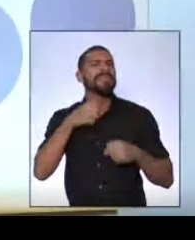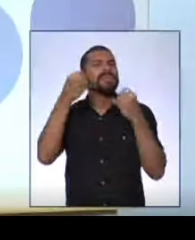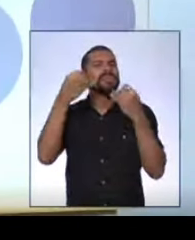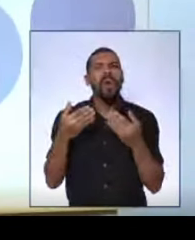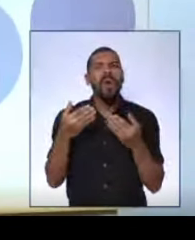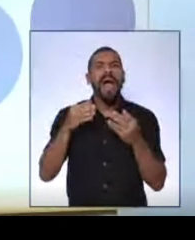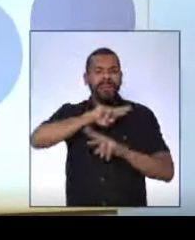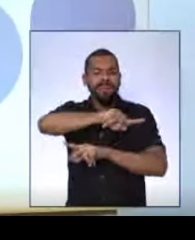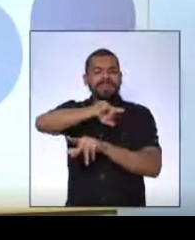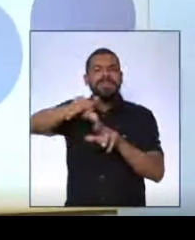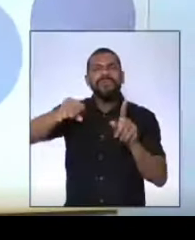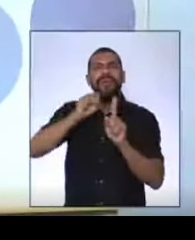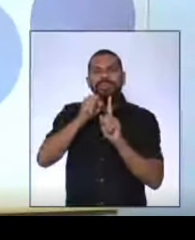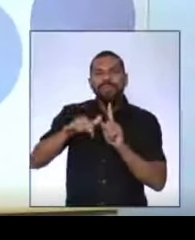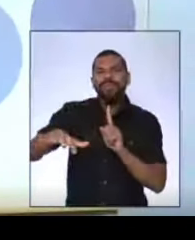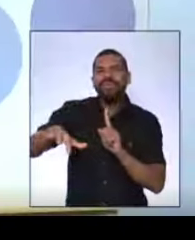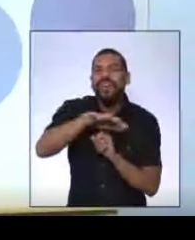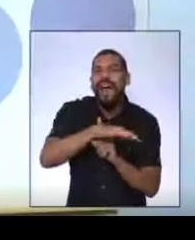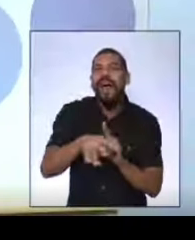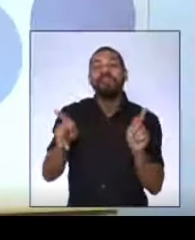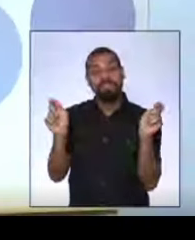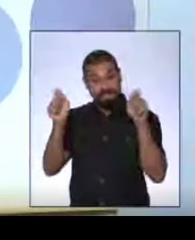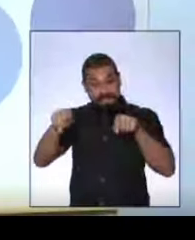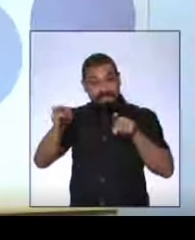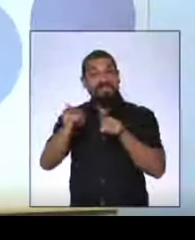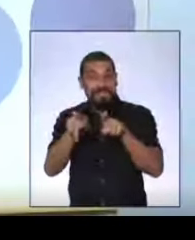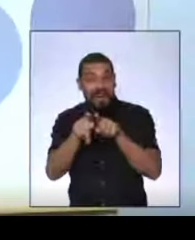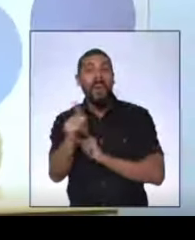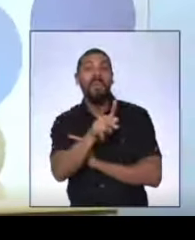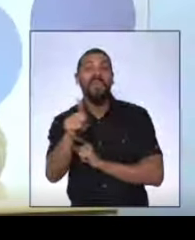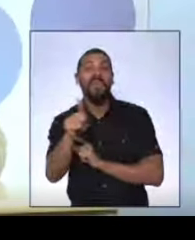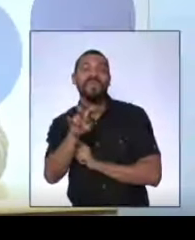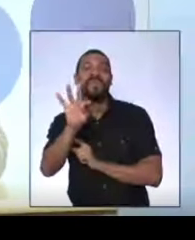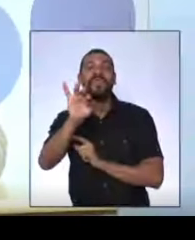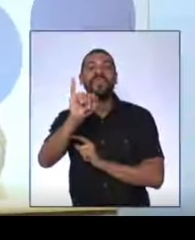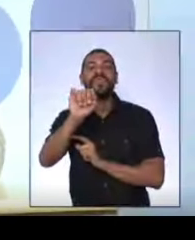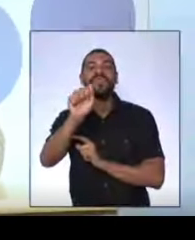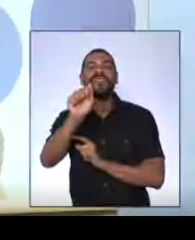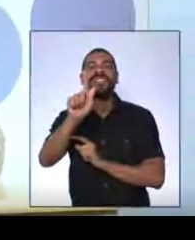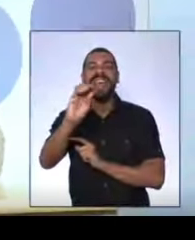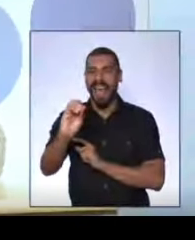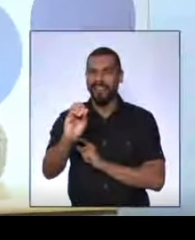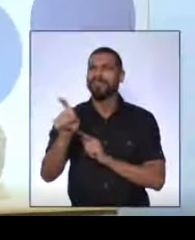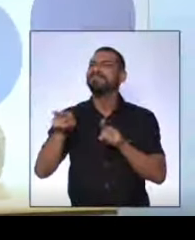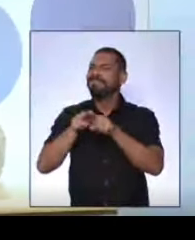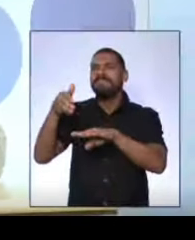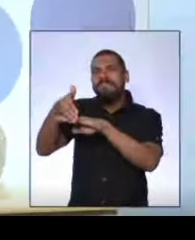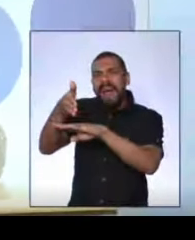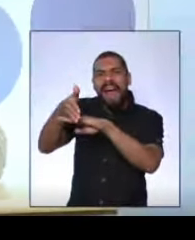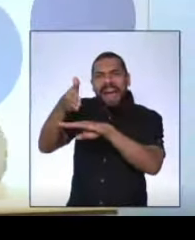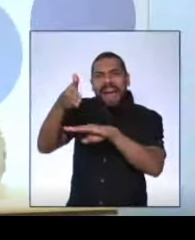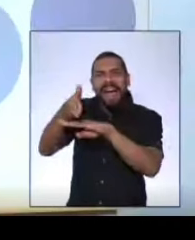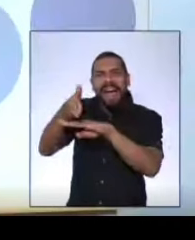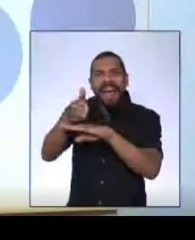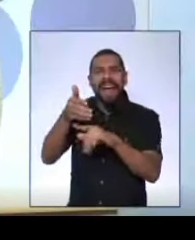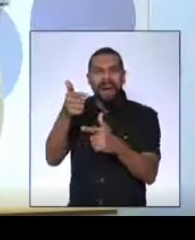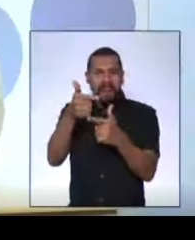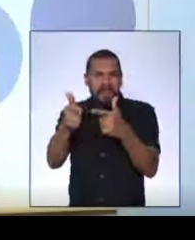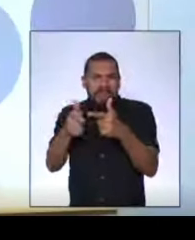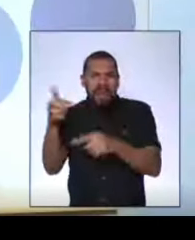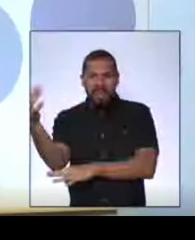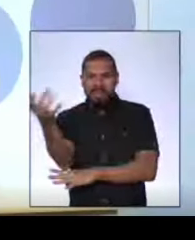o professor Tiago também. Obrigado aí, professores. Professor Tiago, ótimo. Obrigado, professor Tiago. Não é? Sobre os desastres ambientais. Desastres